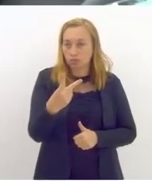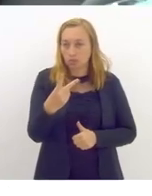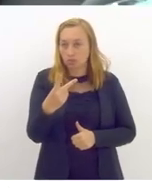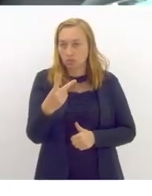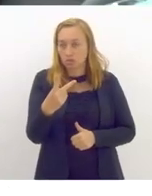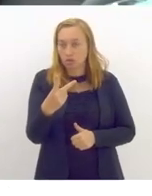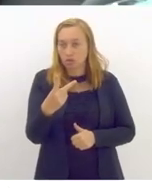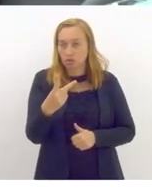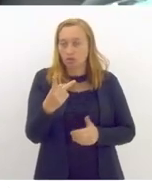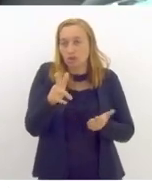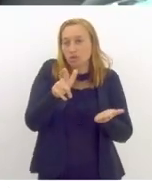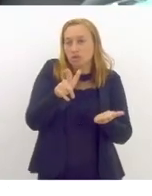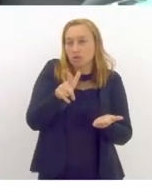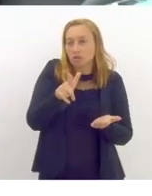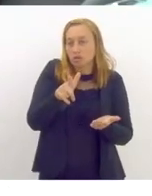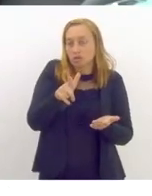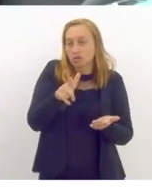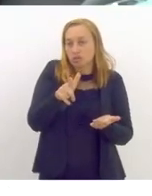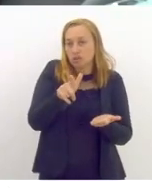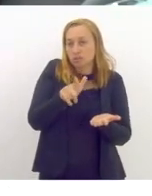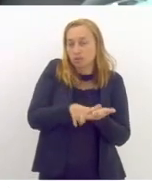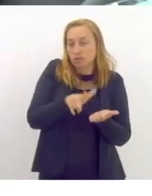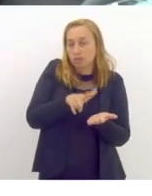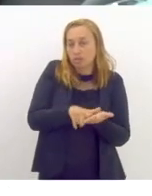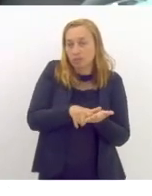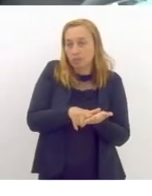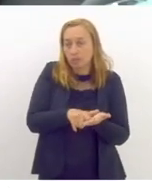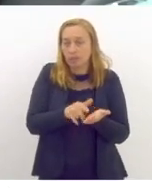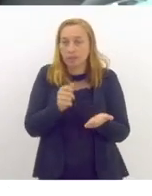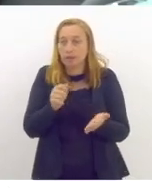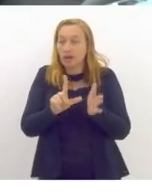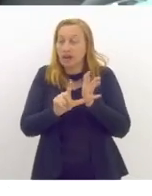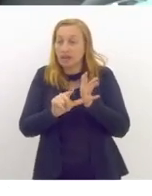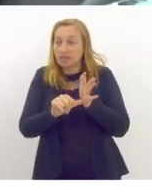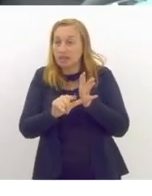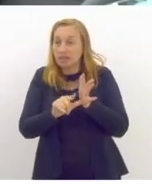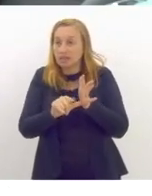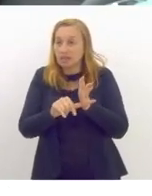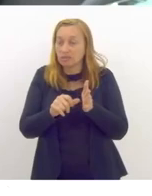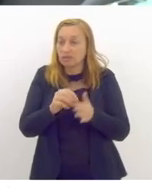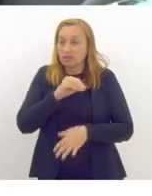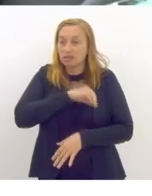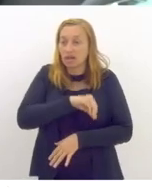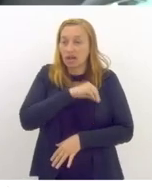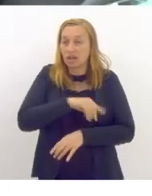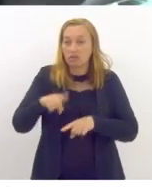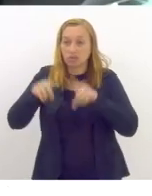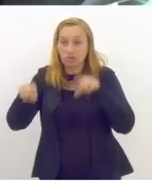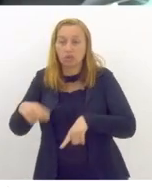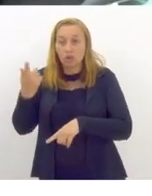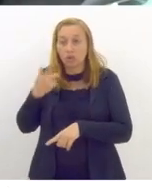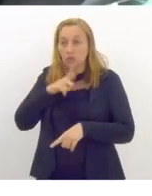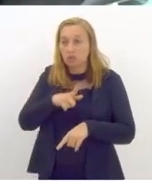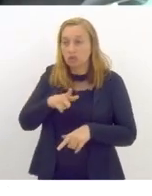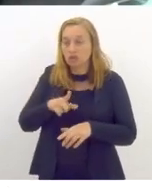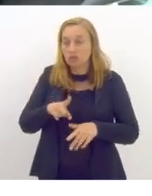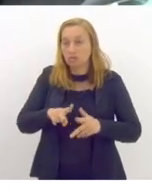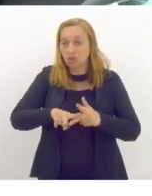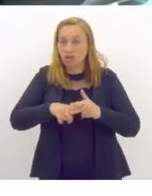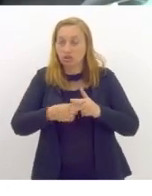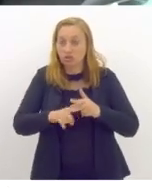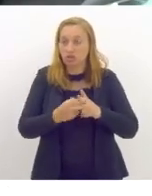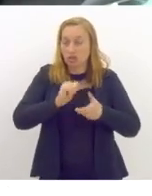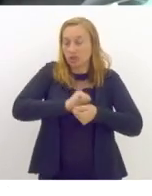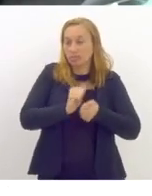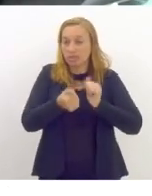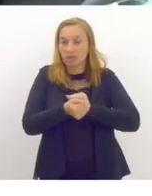atraso décimo terceiro parcelado em quatro vezes Dr Robson Maciel que é da minha cidade sabe disso conseguimos equacionar devido ao tempo de